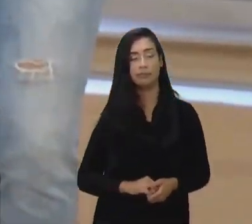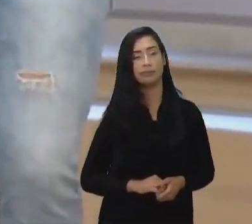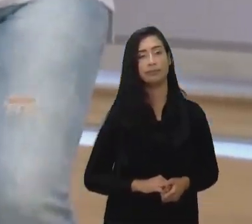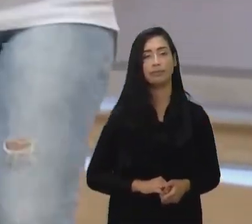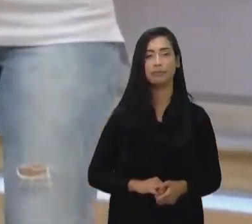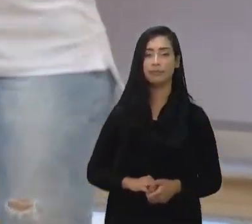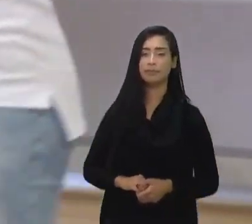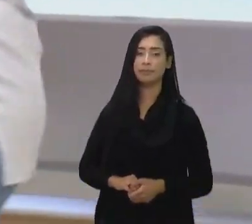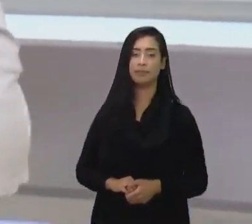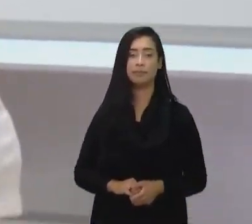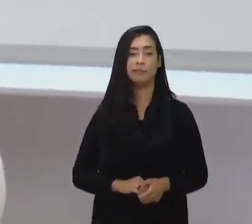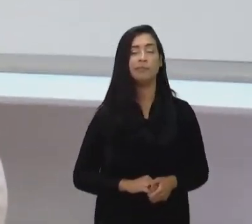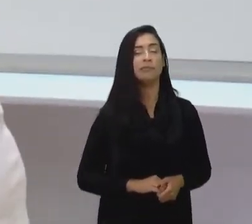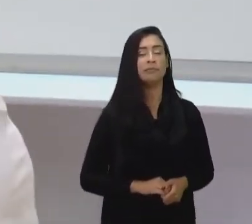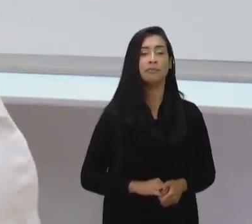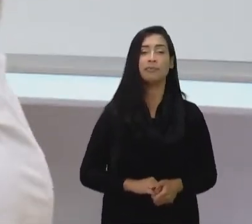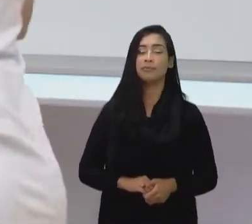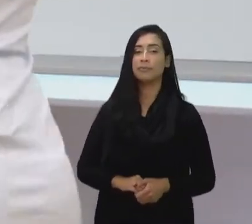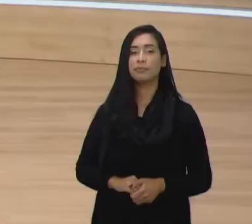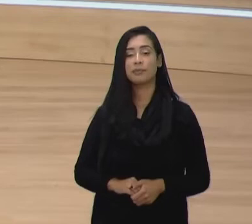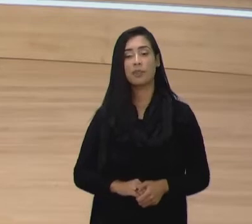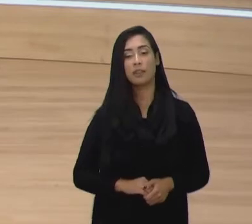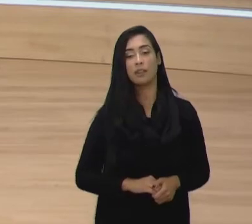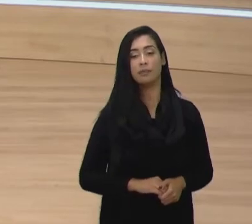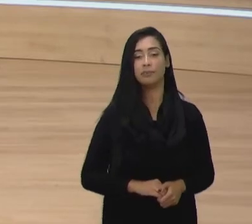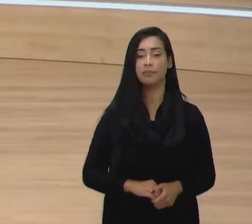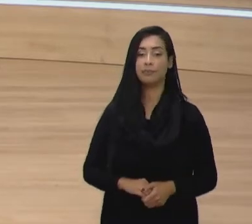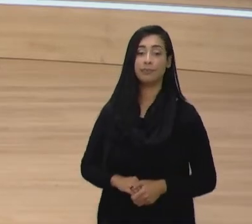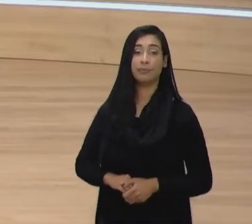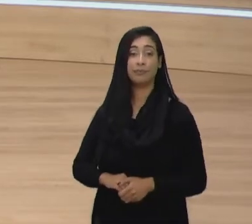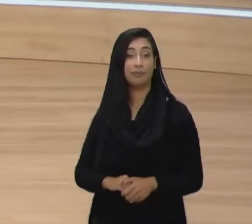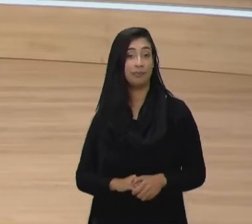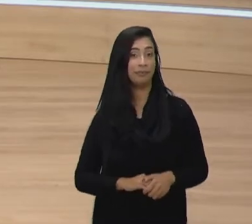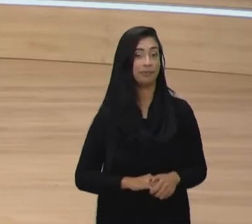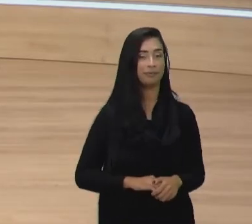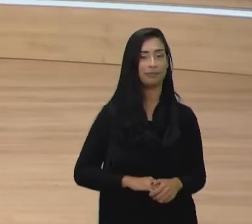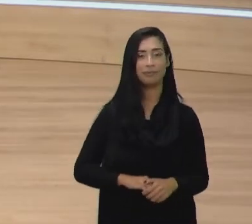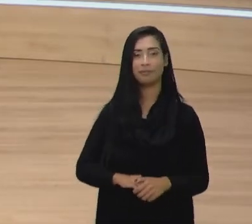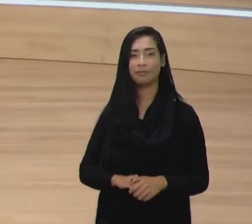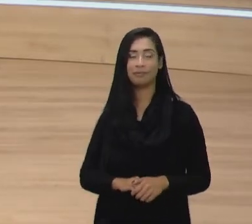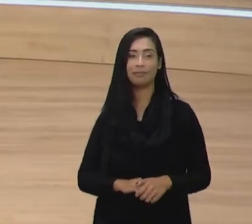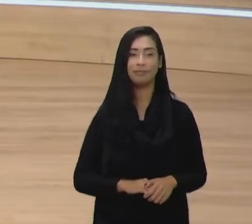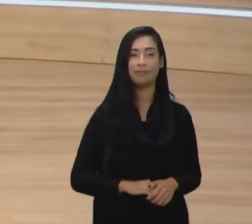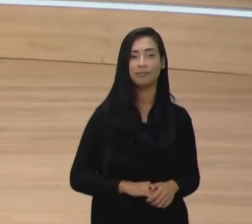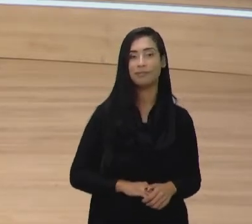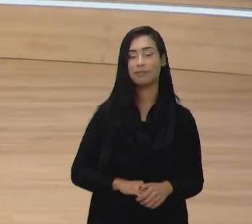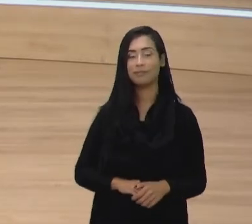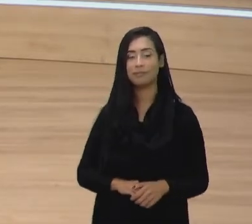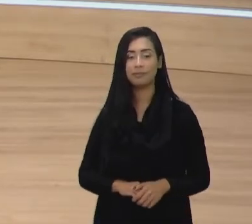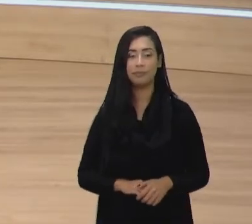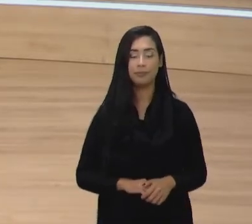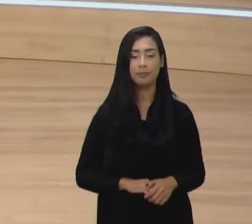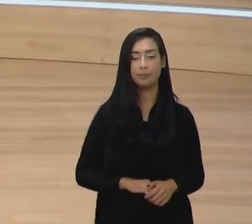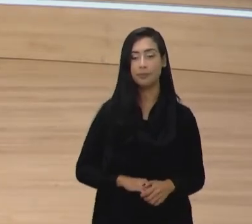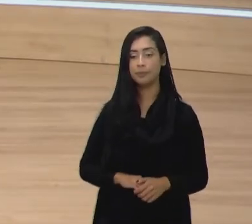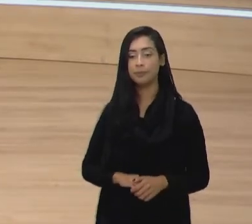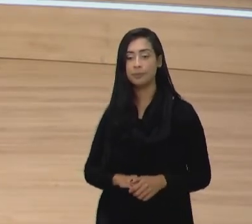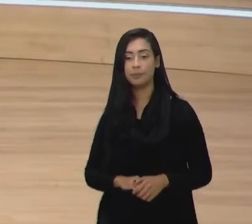Vai segurar. E trocou. Girou. Segura. Passou.